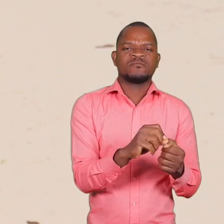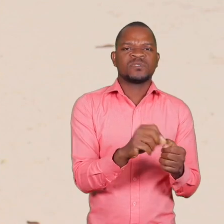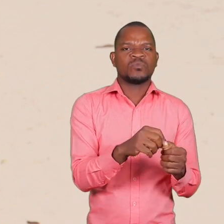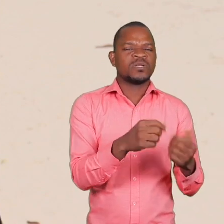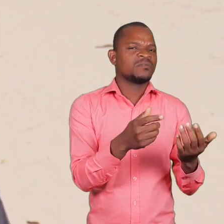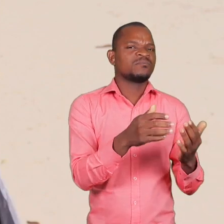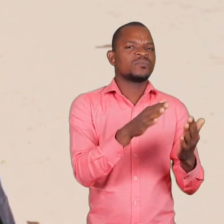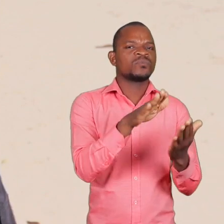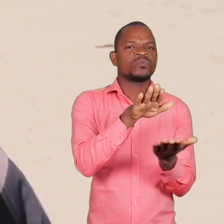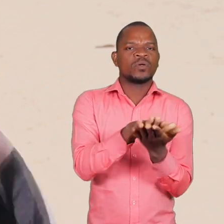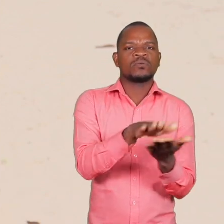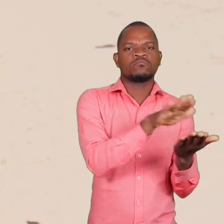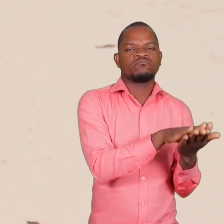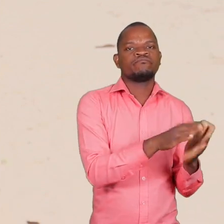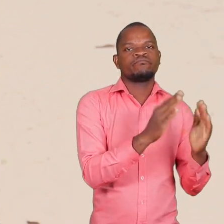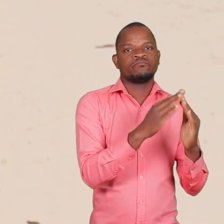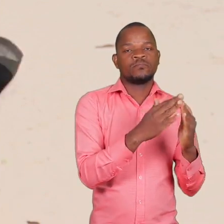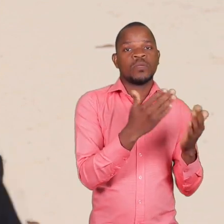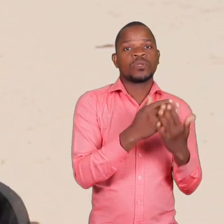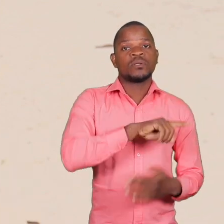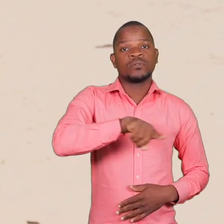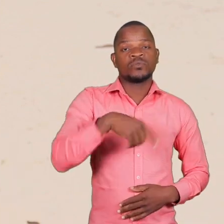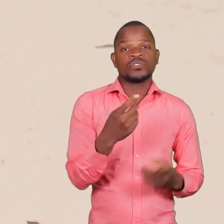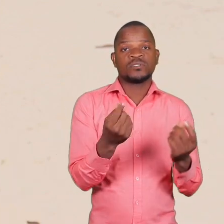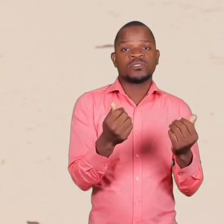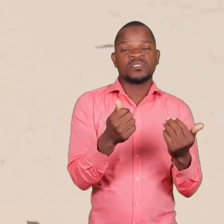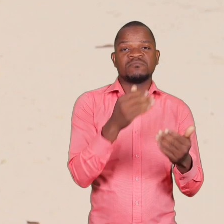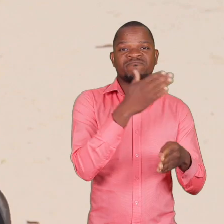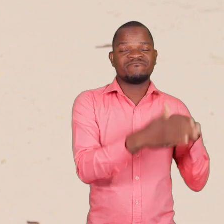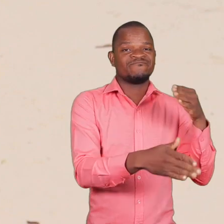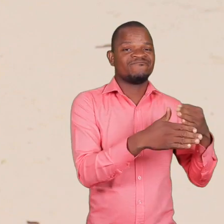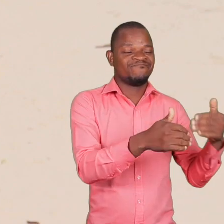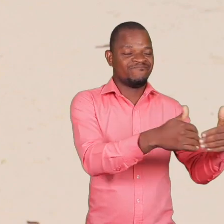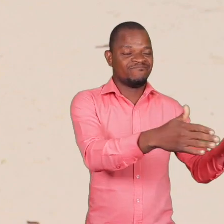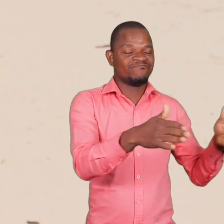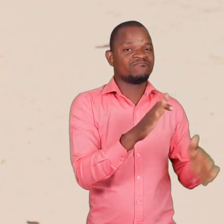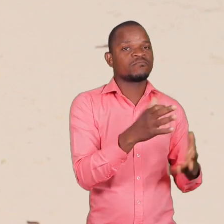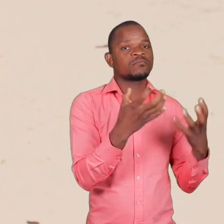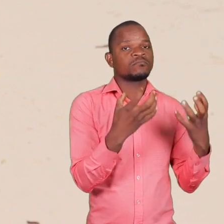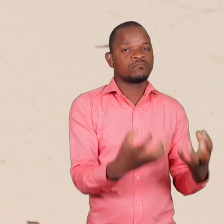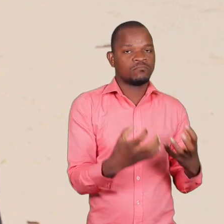para fazer latrina nas casas. Porque outras pessoas, nós outras, não temos condições.